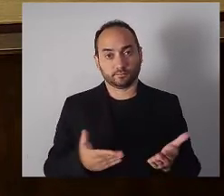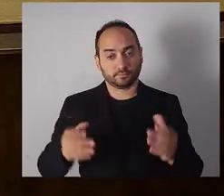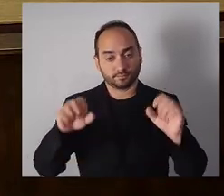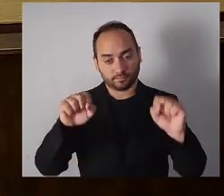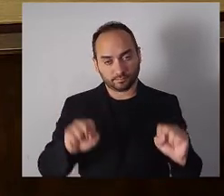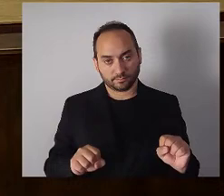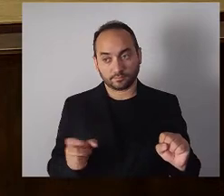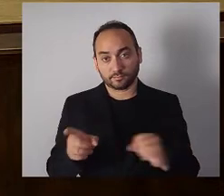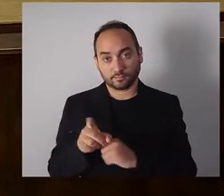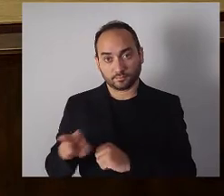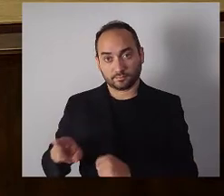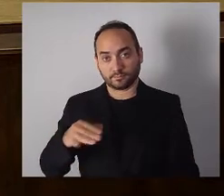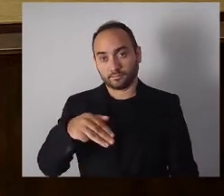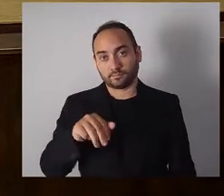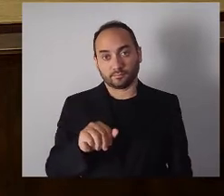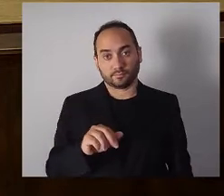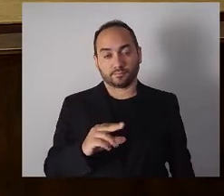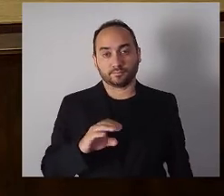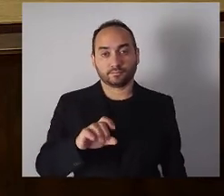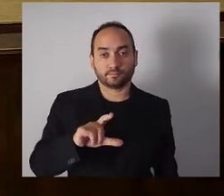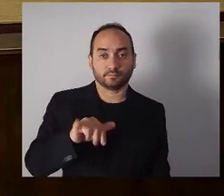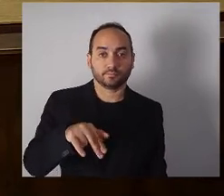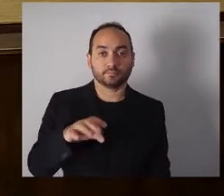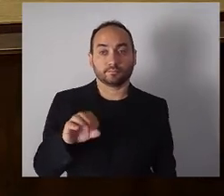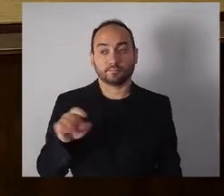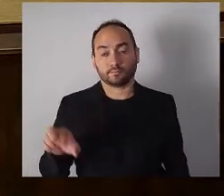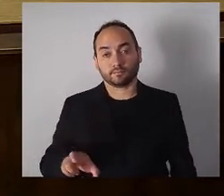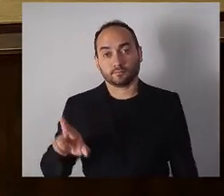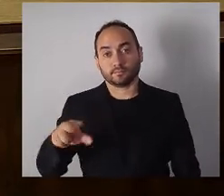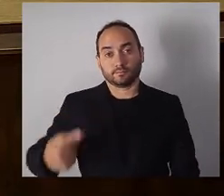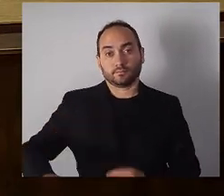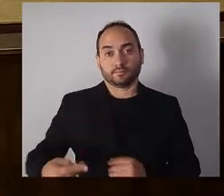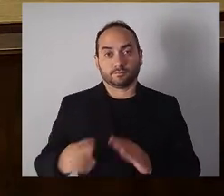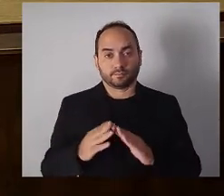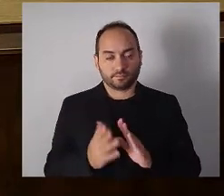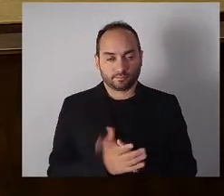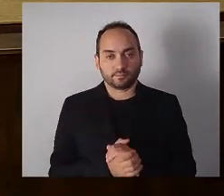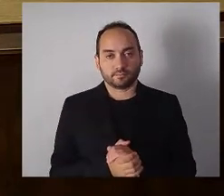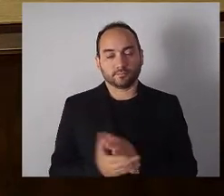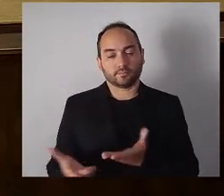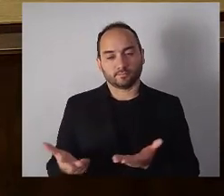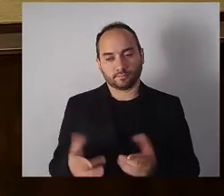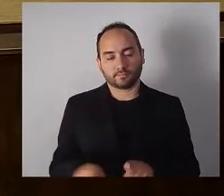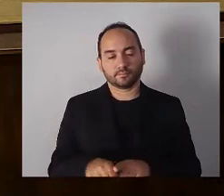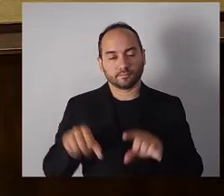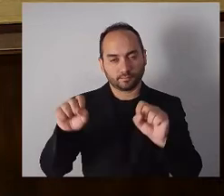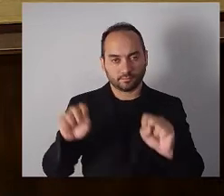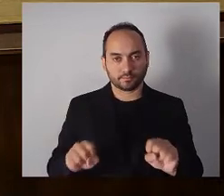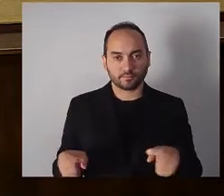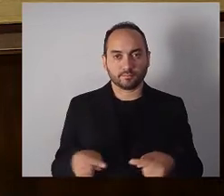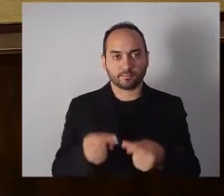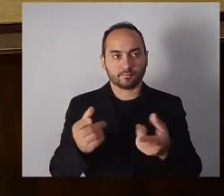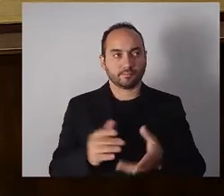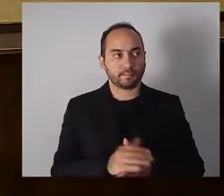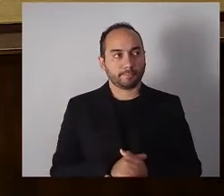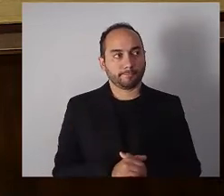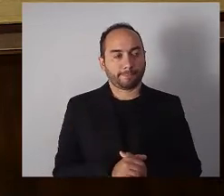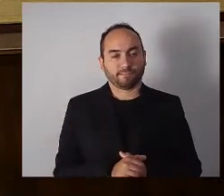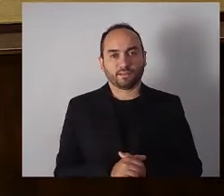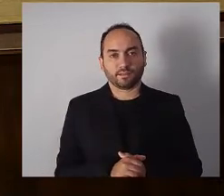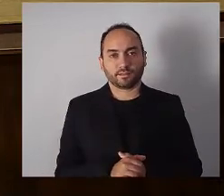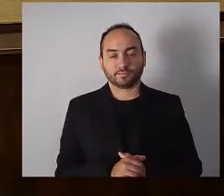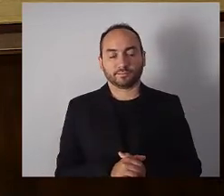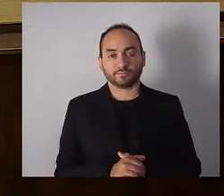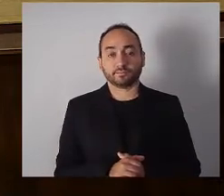doutor Marcelino, que é o nosso diretor da casa, né? Também convido como testemunha. Ok?